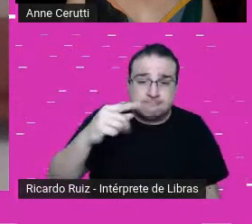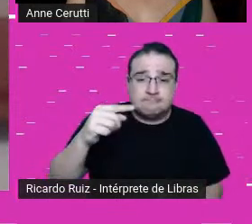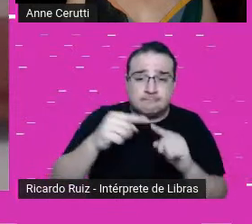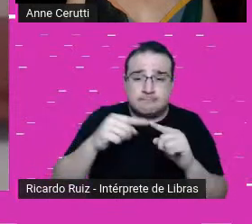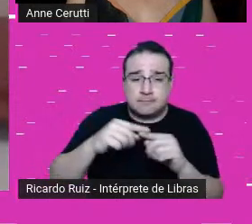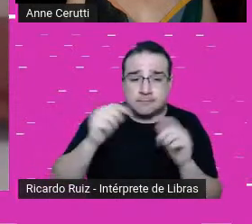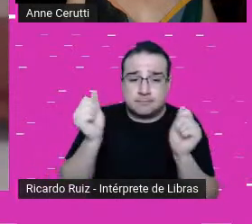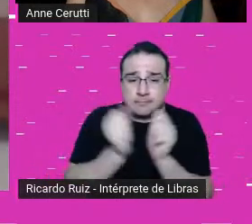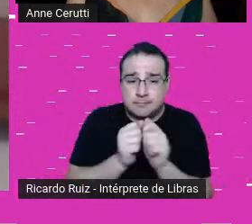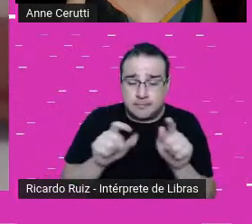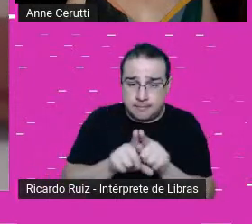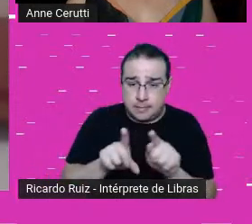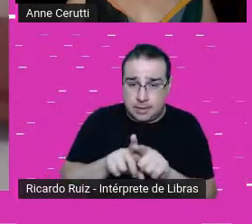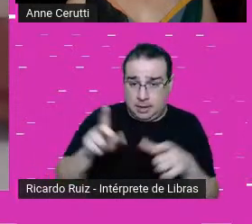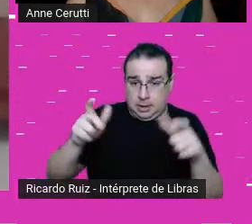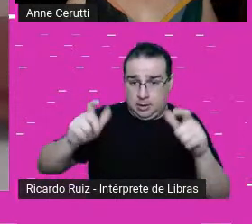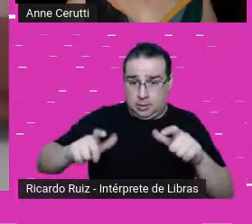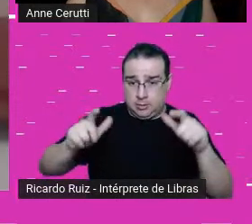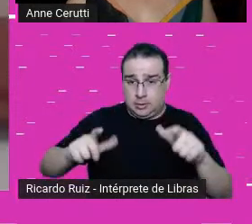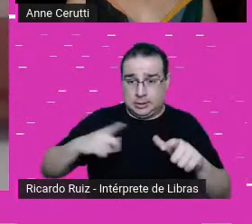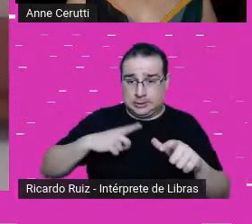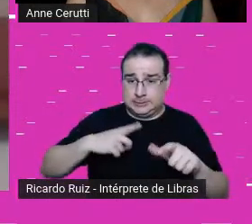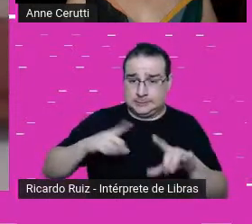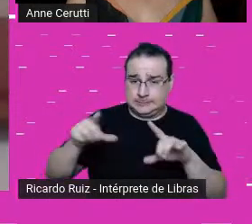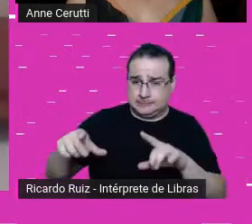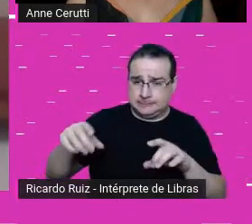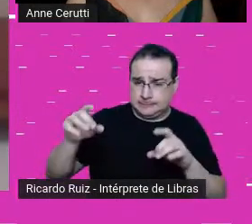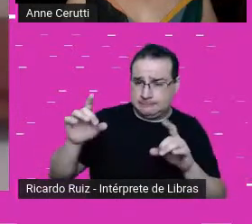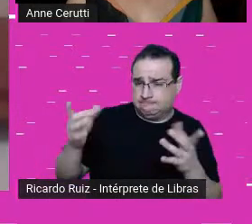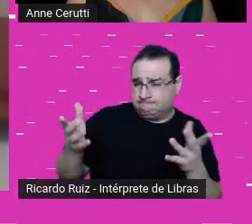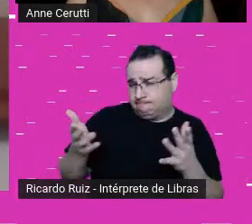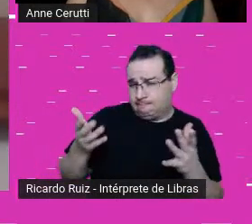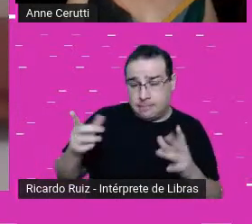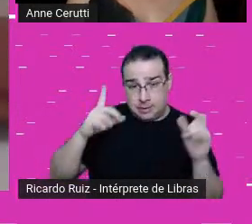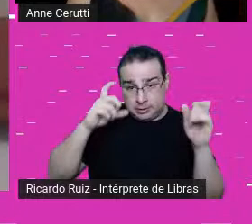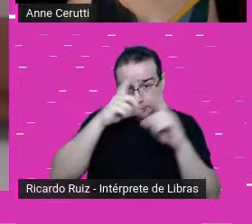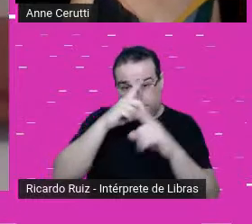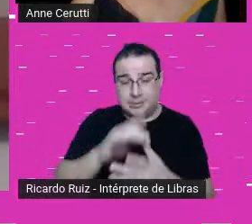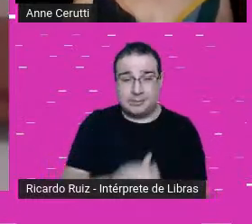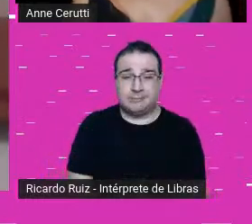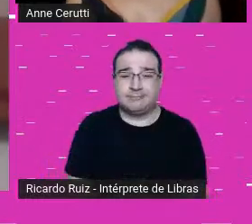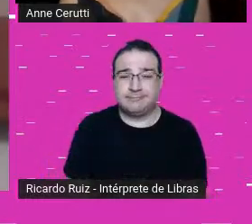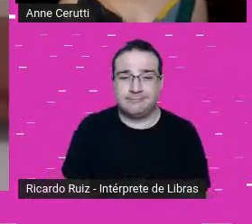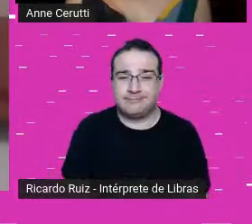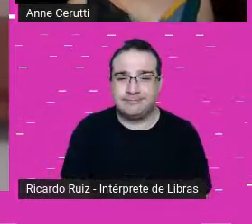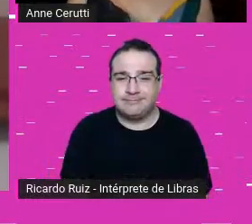estar nesse lugar tão, né, tão difícil?